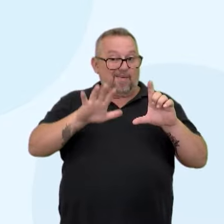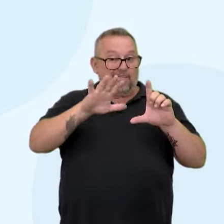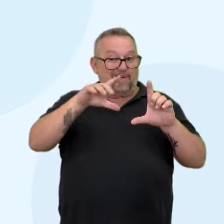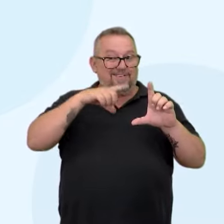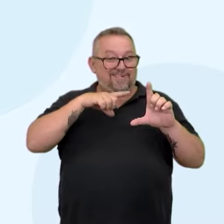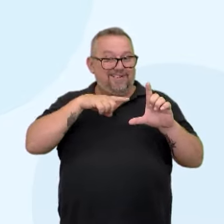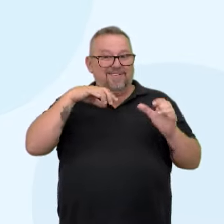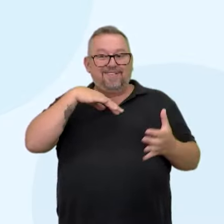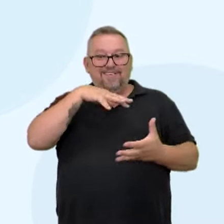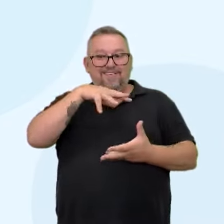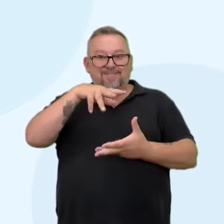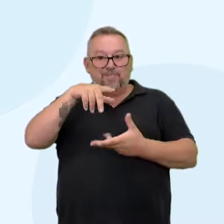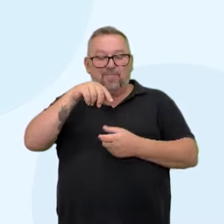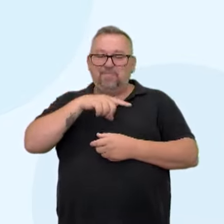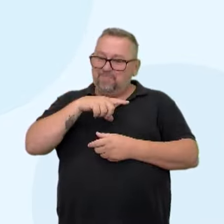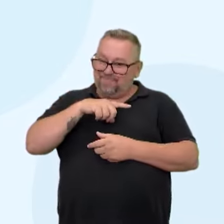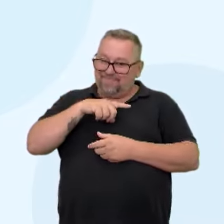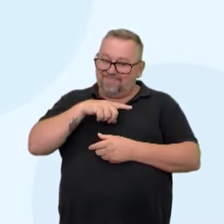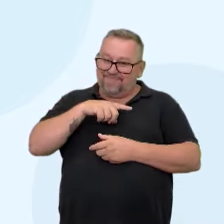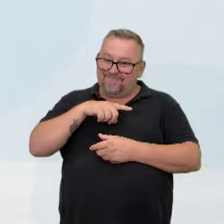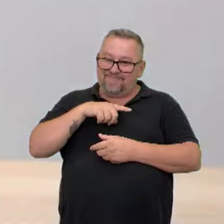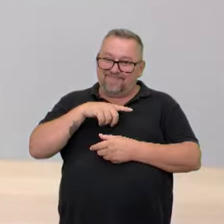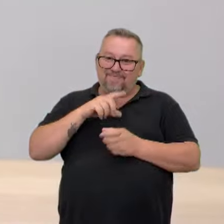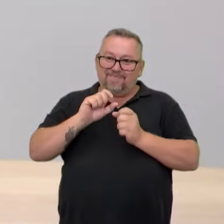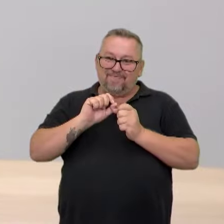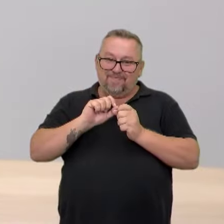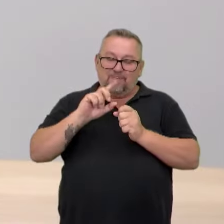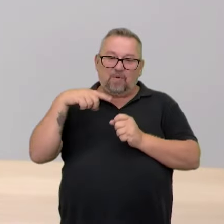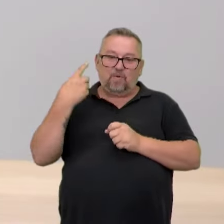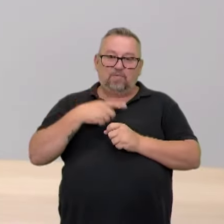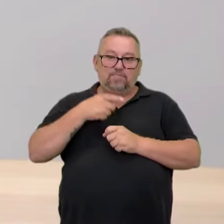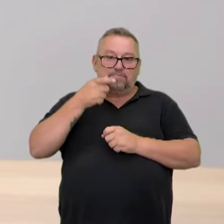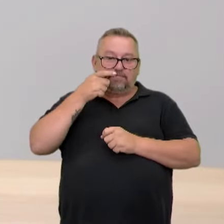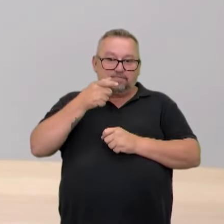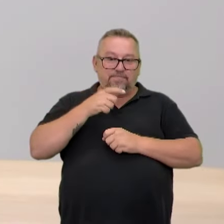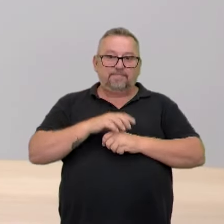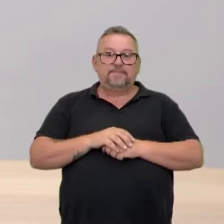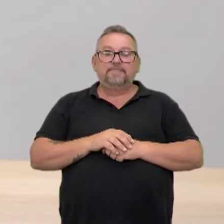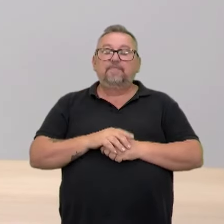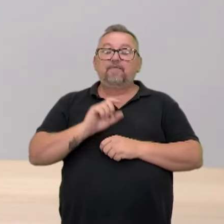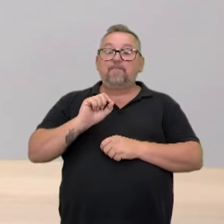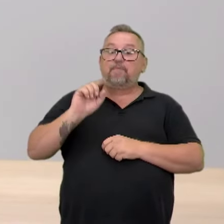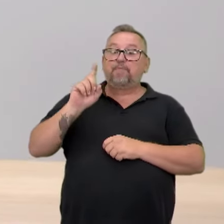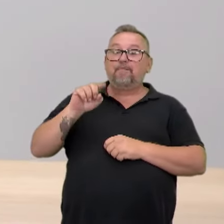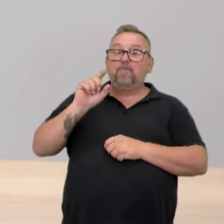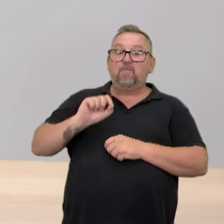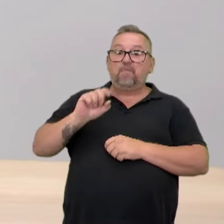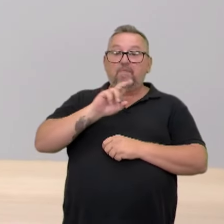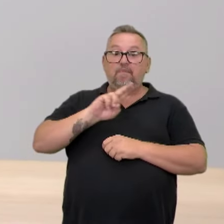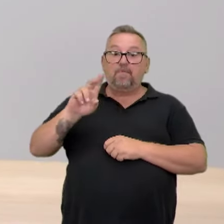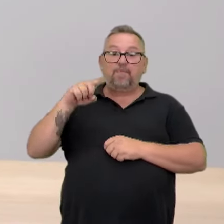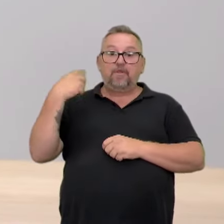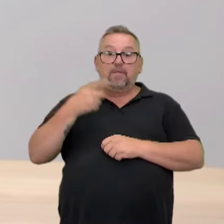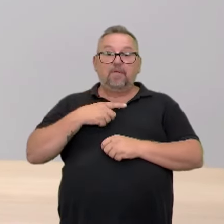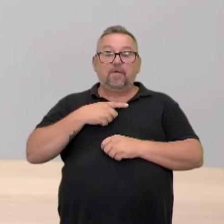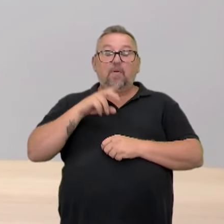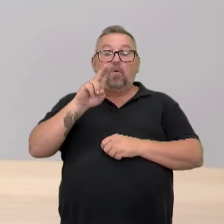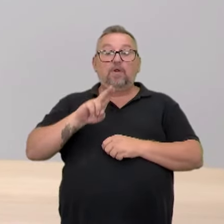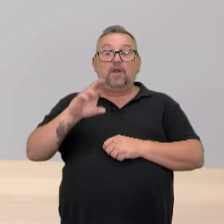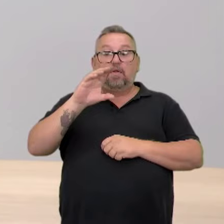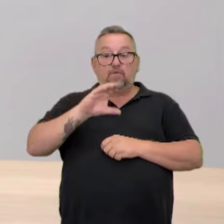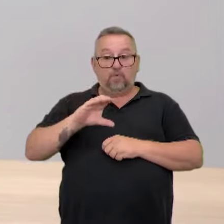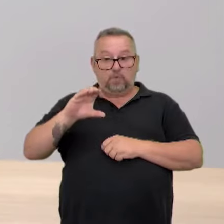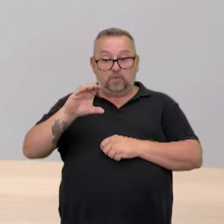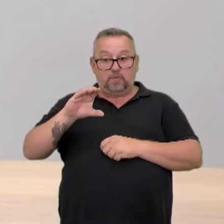já a se preparar para criar o nosso observatório, com esse nome, tá na mídia, tá no mundo, que é o nome da nossa unidade curricular que vale